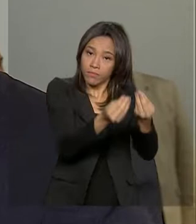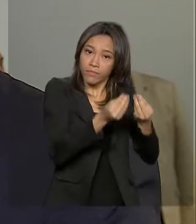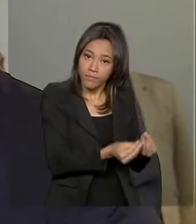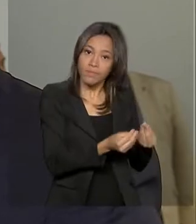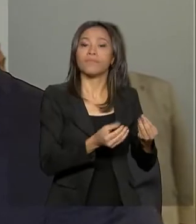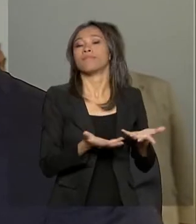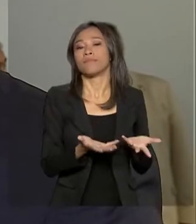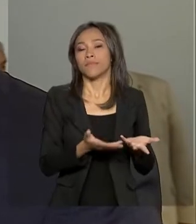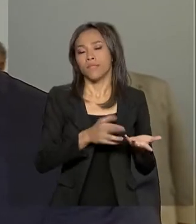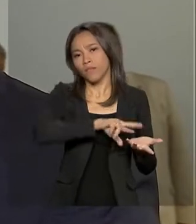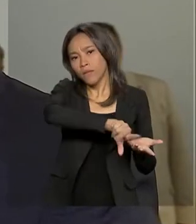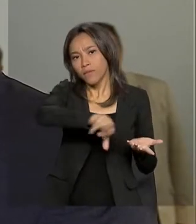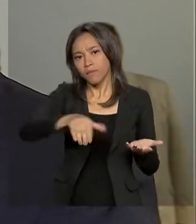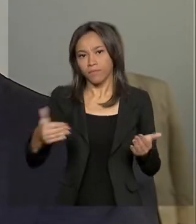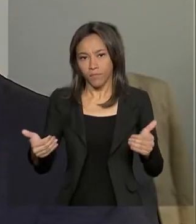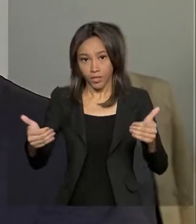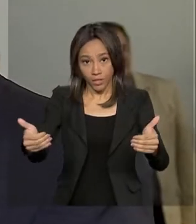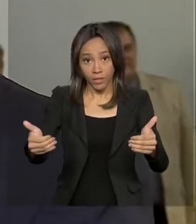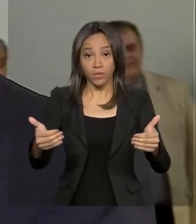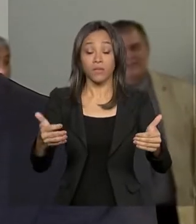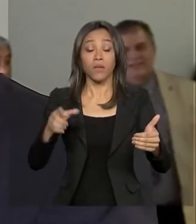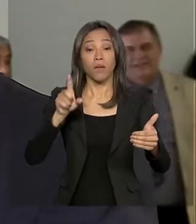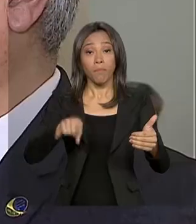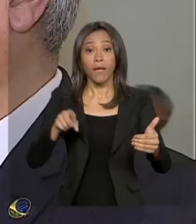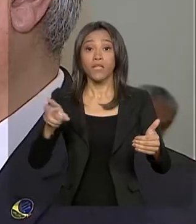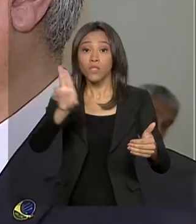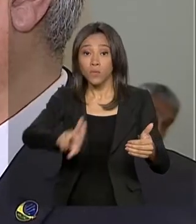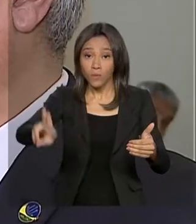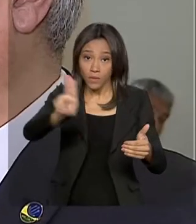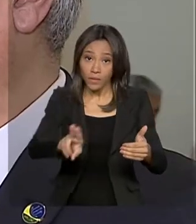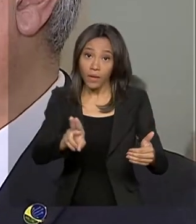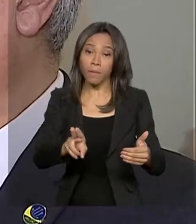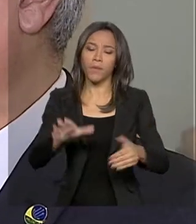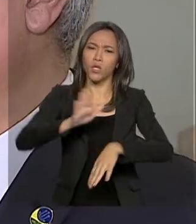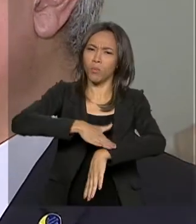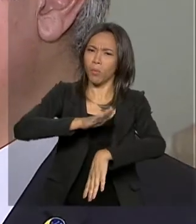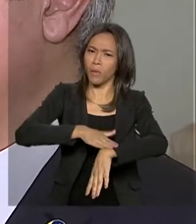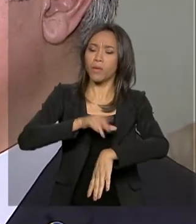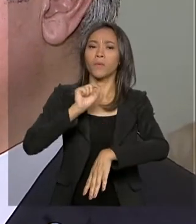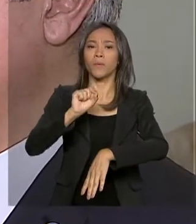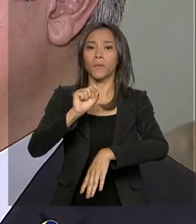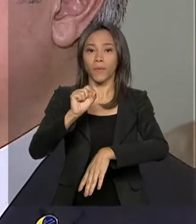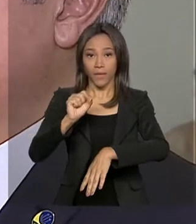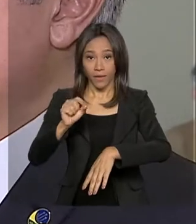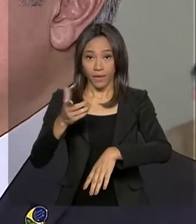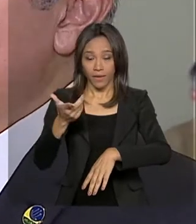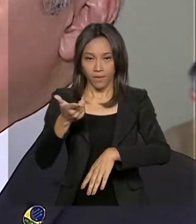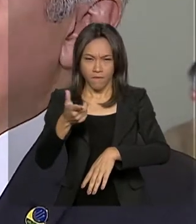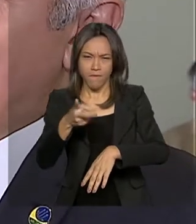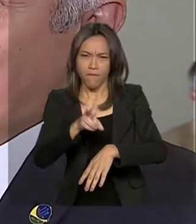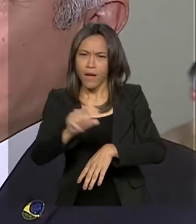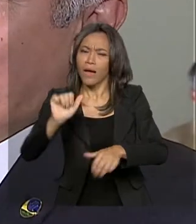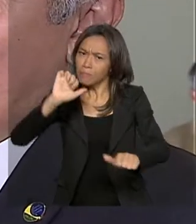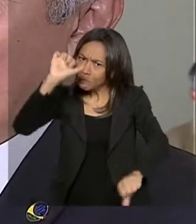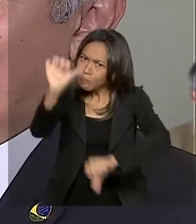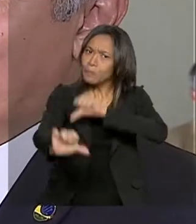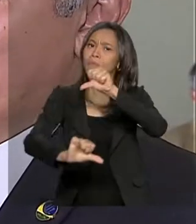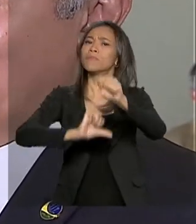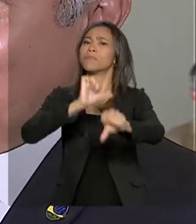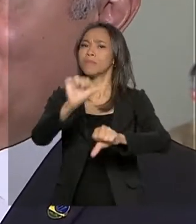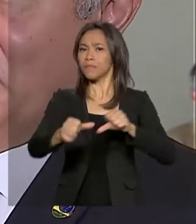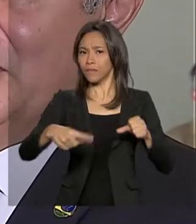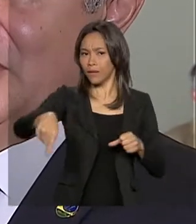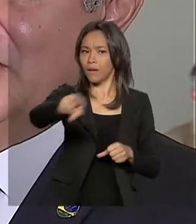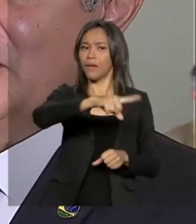utilização plena desses pontos e no momento que a gente tiver a aprovação de telemedicina, isso vai mudar também a